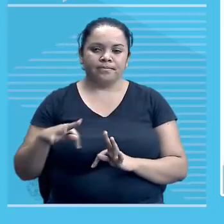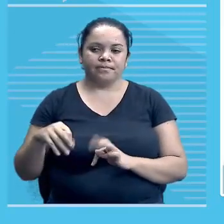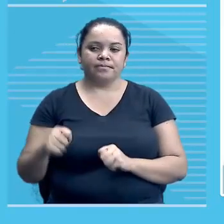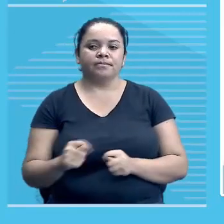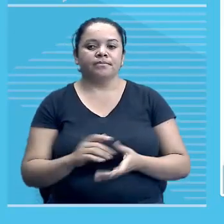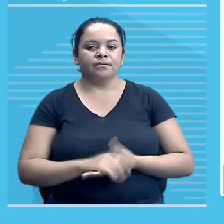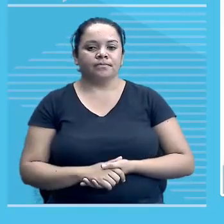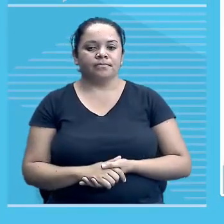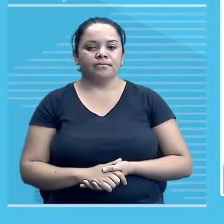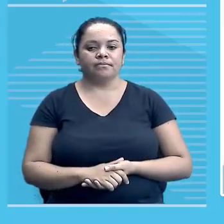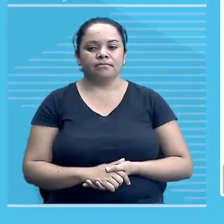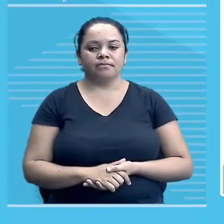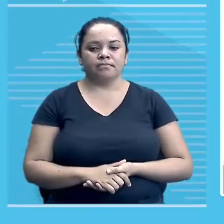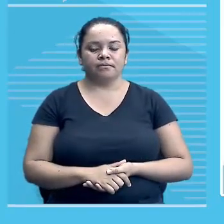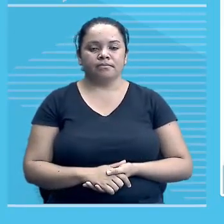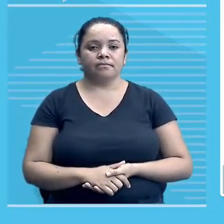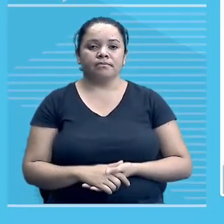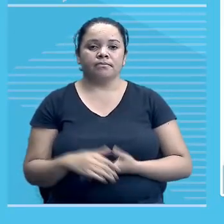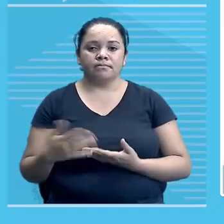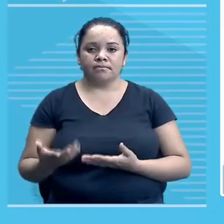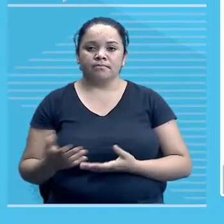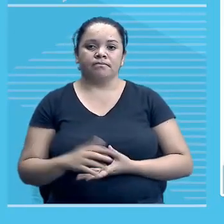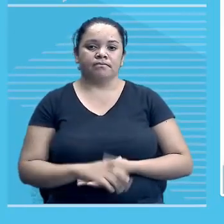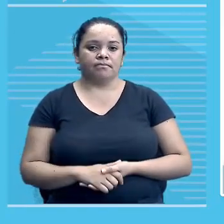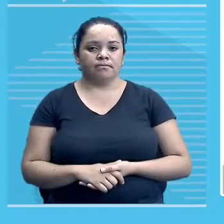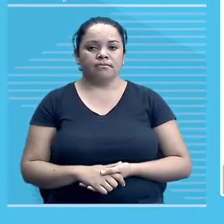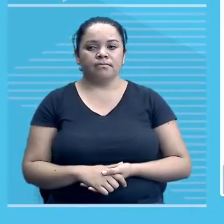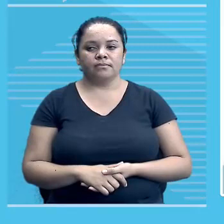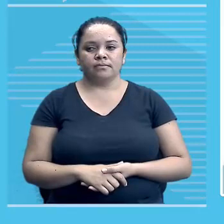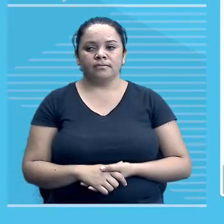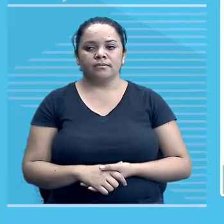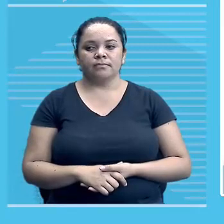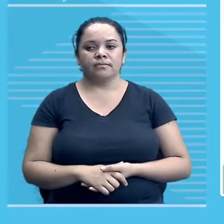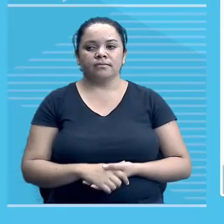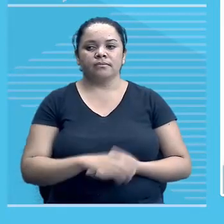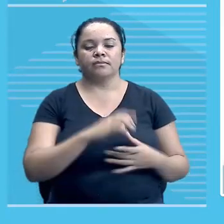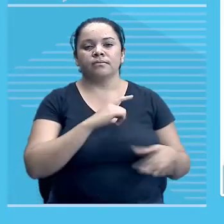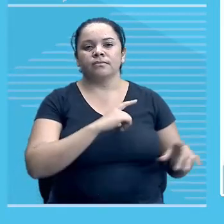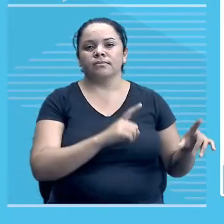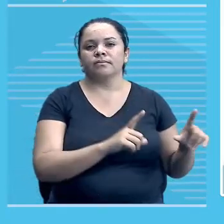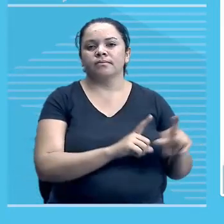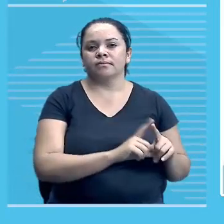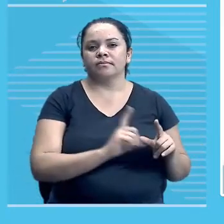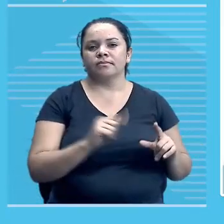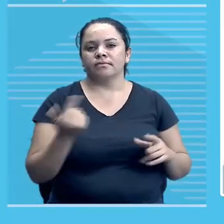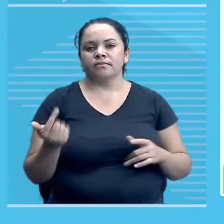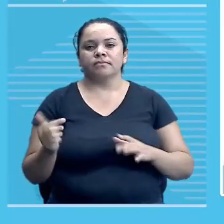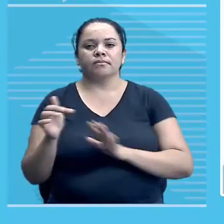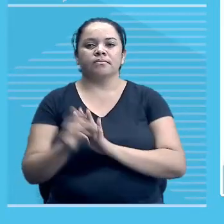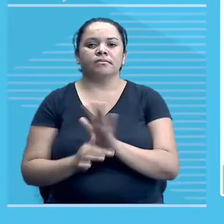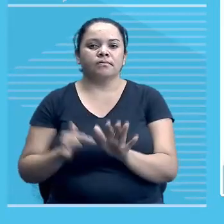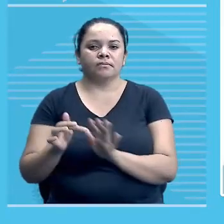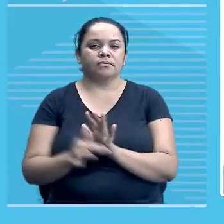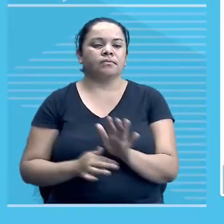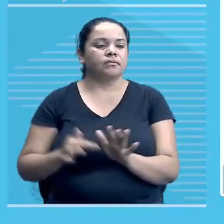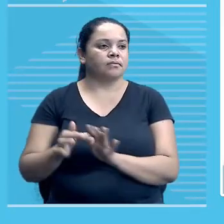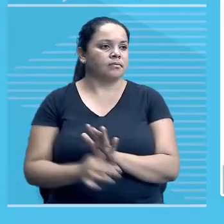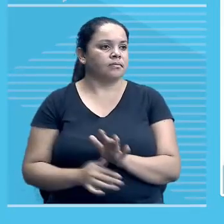Bhaskara. Então, ia encontrar o delta, depois lá para a fórmulazinha